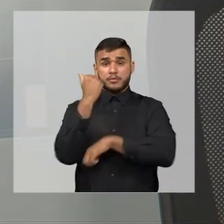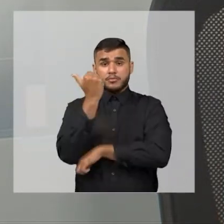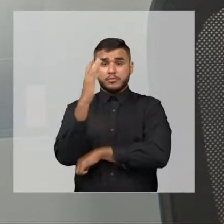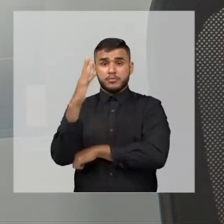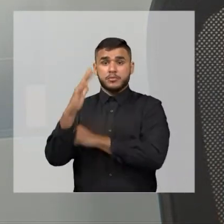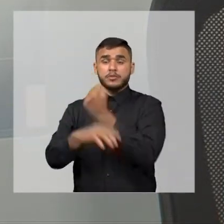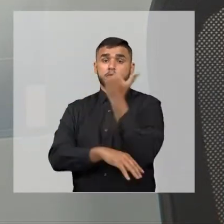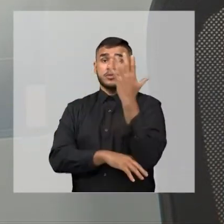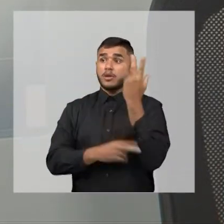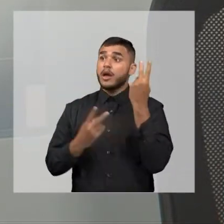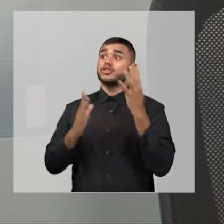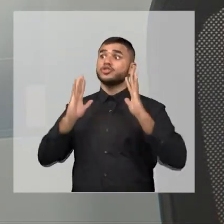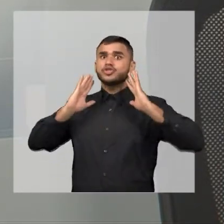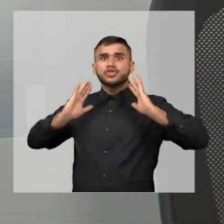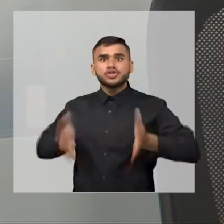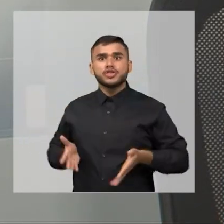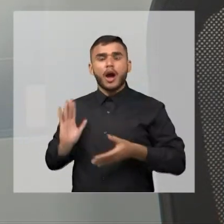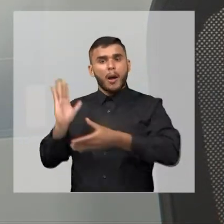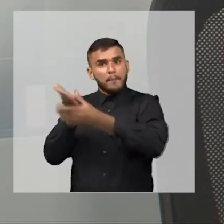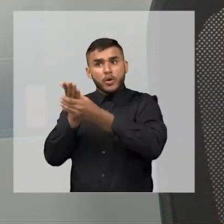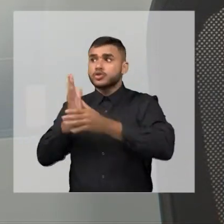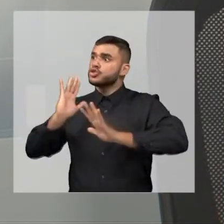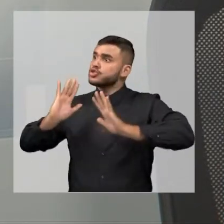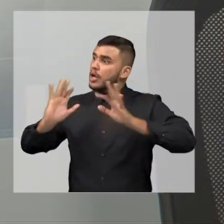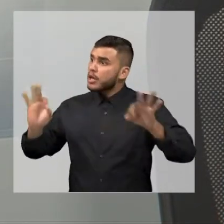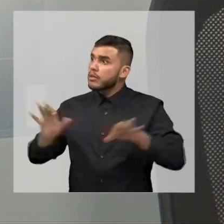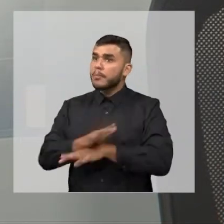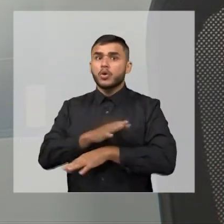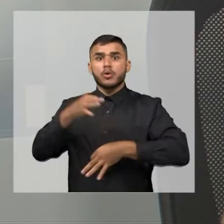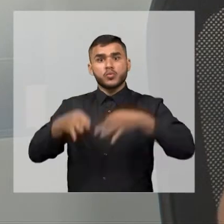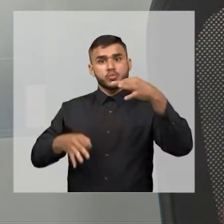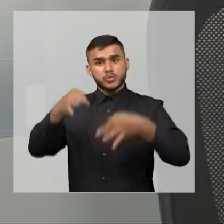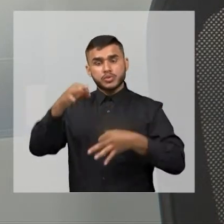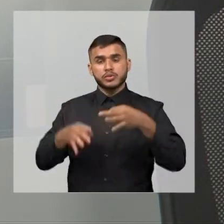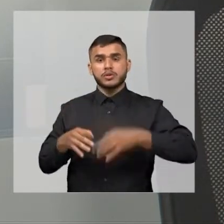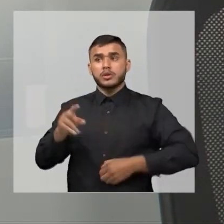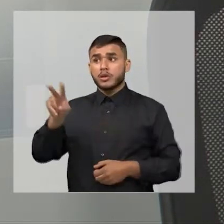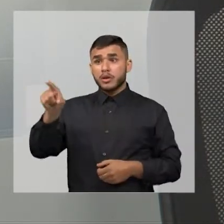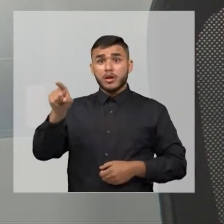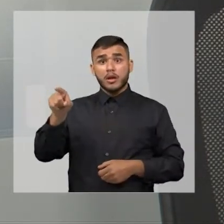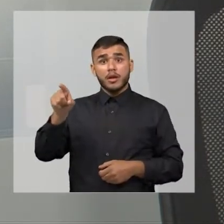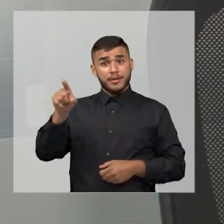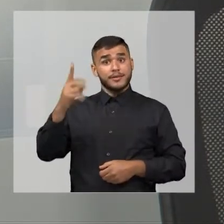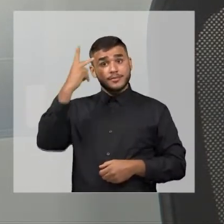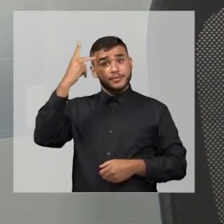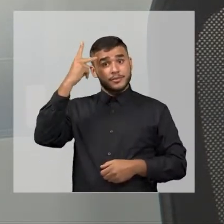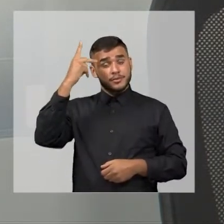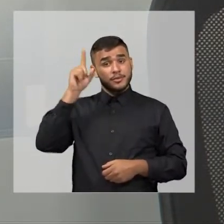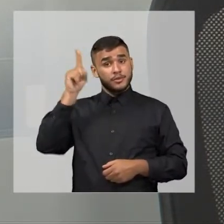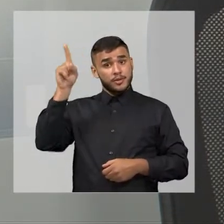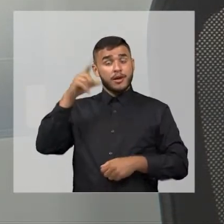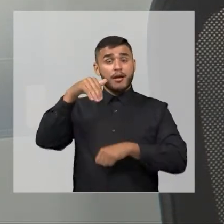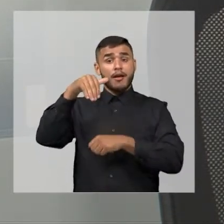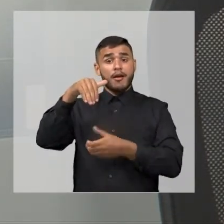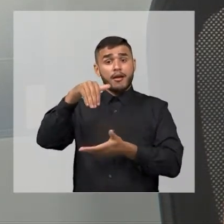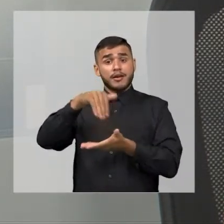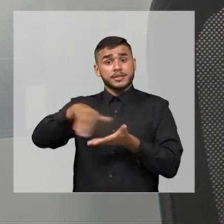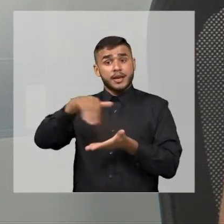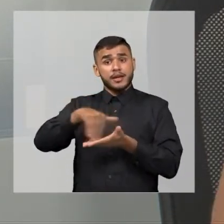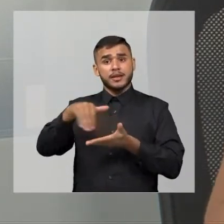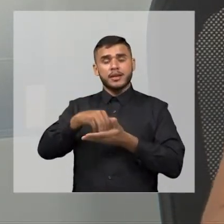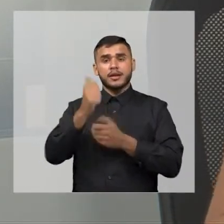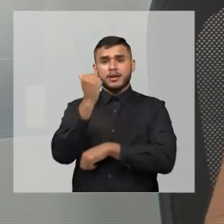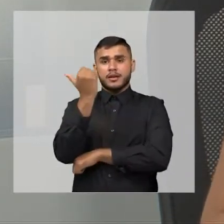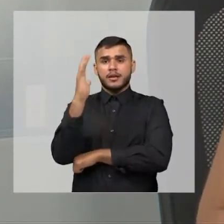Ambiente, inclusive condenado, não é só investigado, ele foi condenado, porque ele já foi secretário do Alckmin lá em São Paulo, secretário do Meio